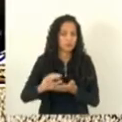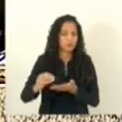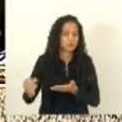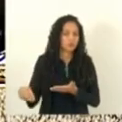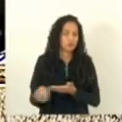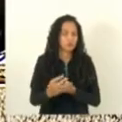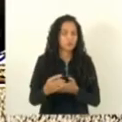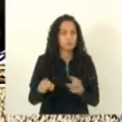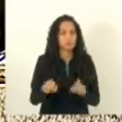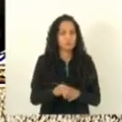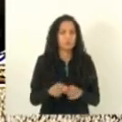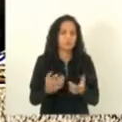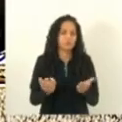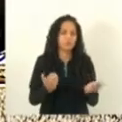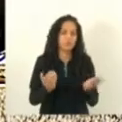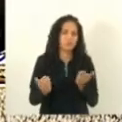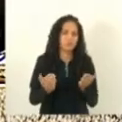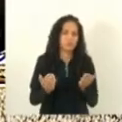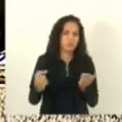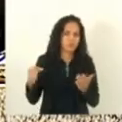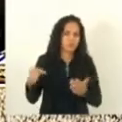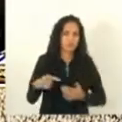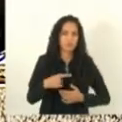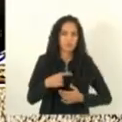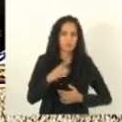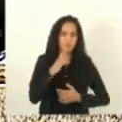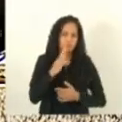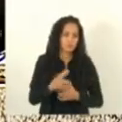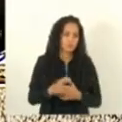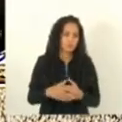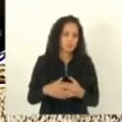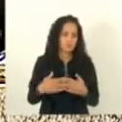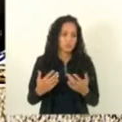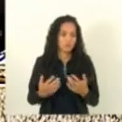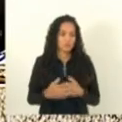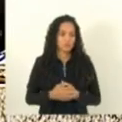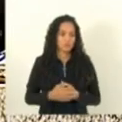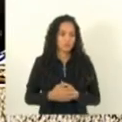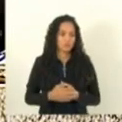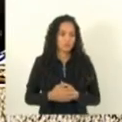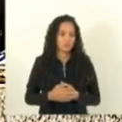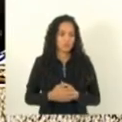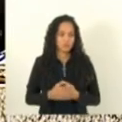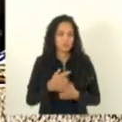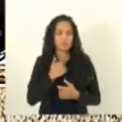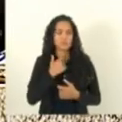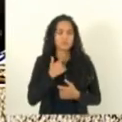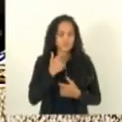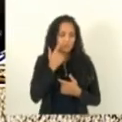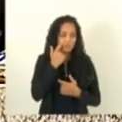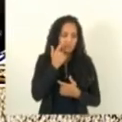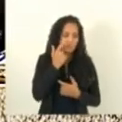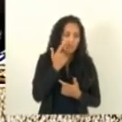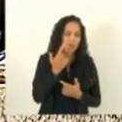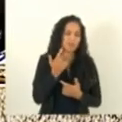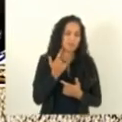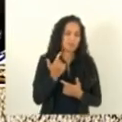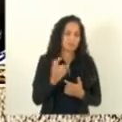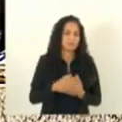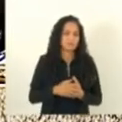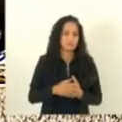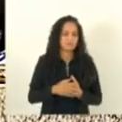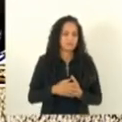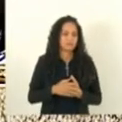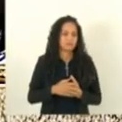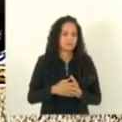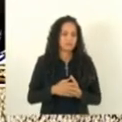logo comparo com o que temos de resultado. Aí dá vontade de chorar e chorar muito. Não é para